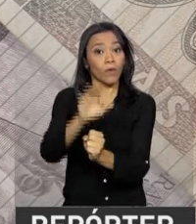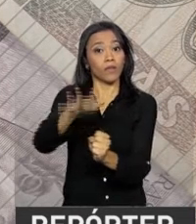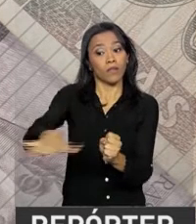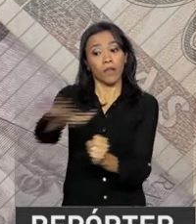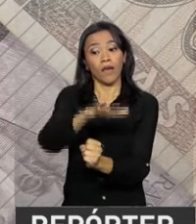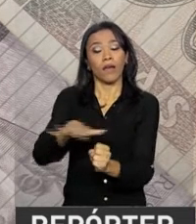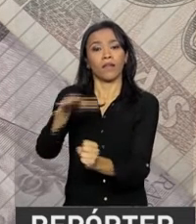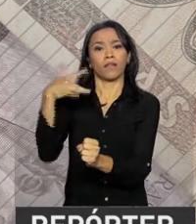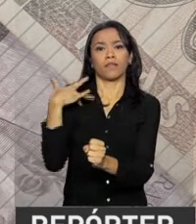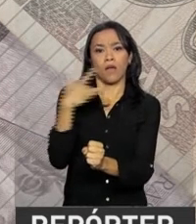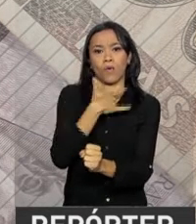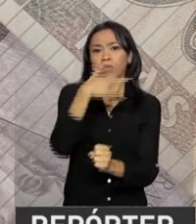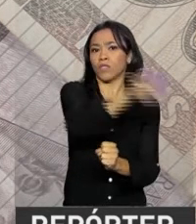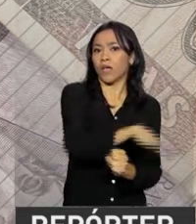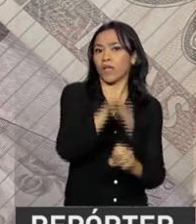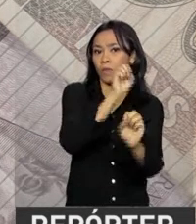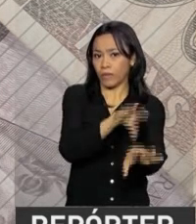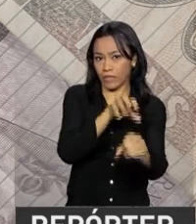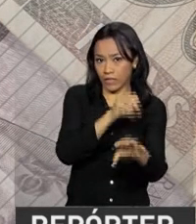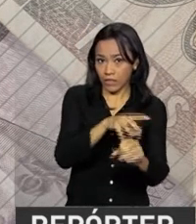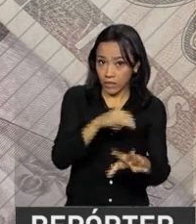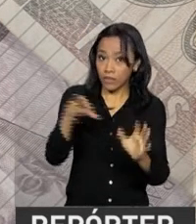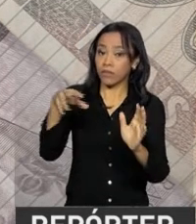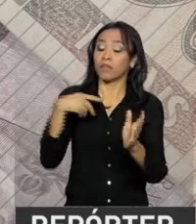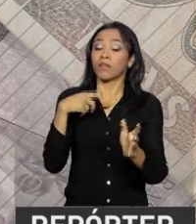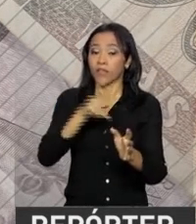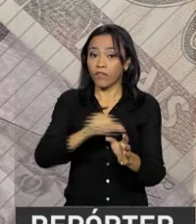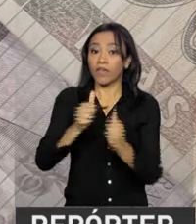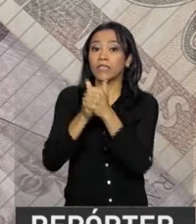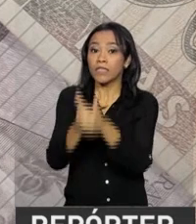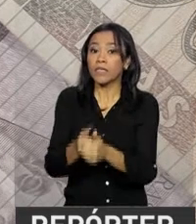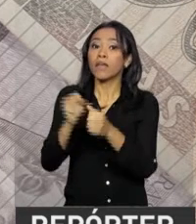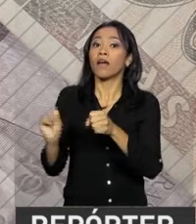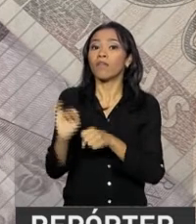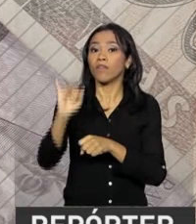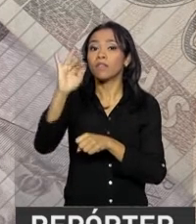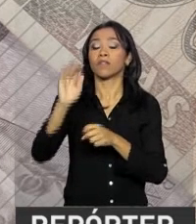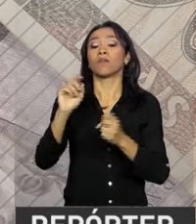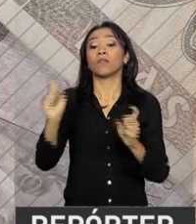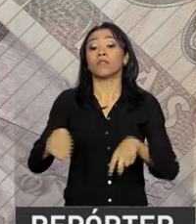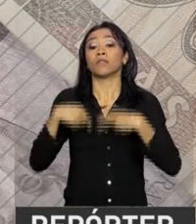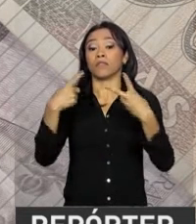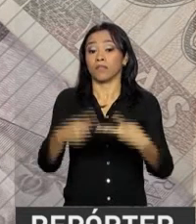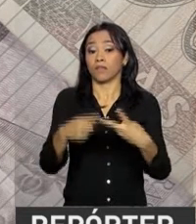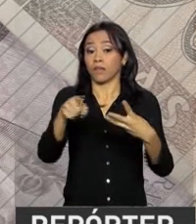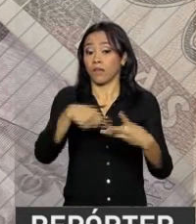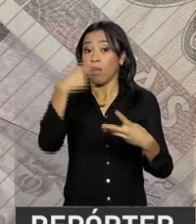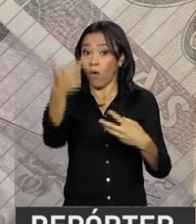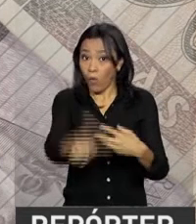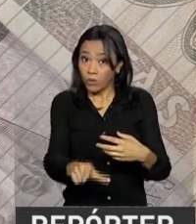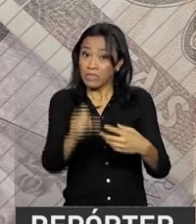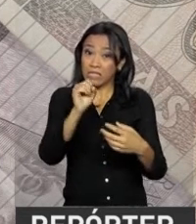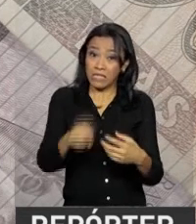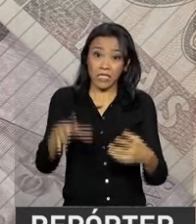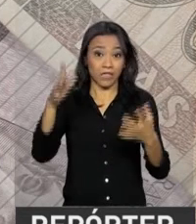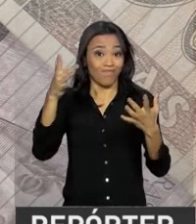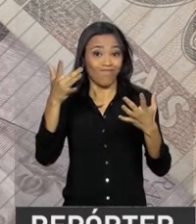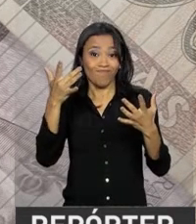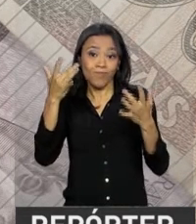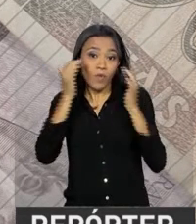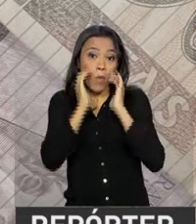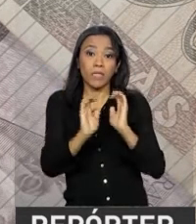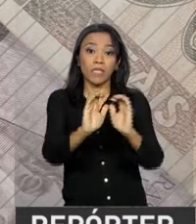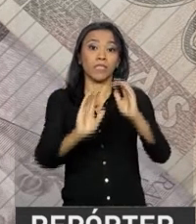saúde, que também vai passar a seguir o índice de inflação do ano anterior. Além disso, no caso de descumprimento do teto,